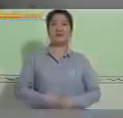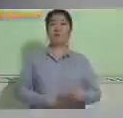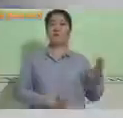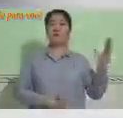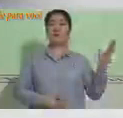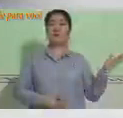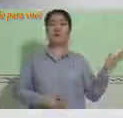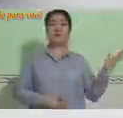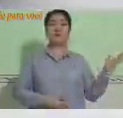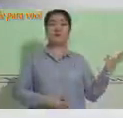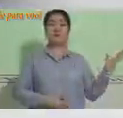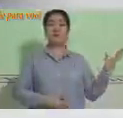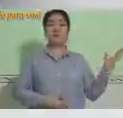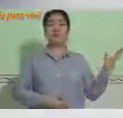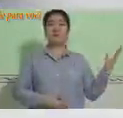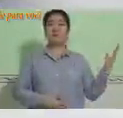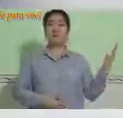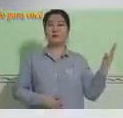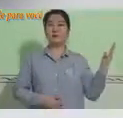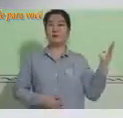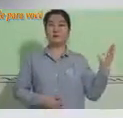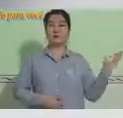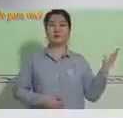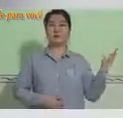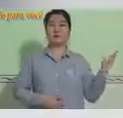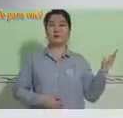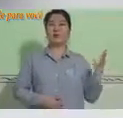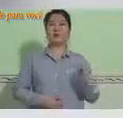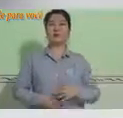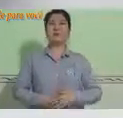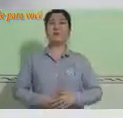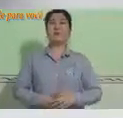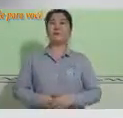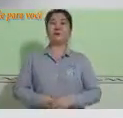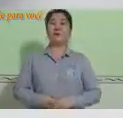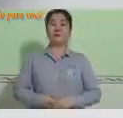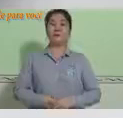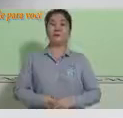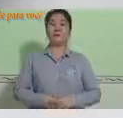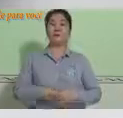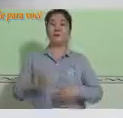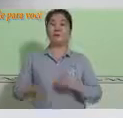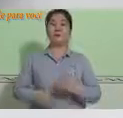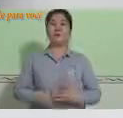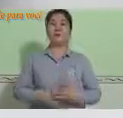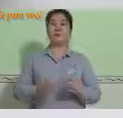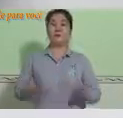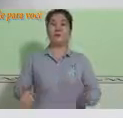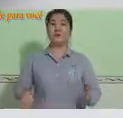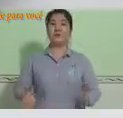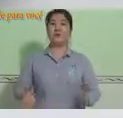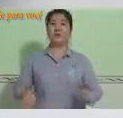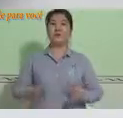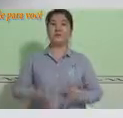saúde, a tod e fumar algo enrolado em papel é sempre prejudicial, por causa da liberação de gases